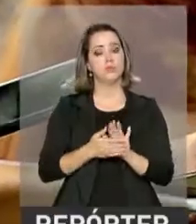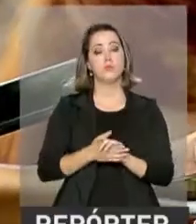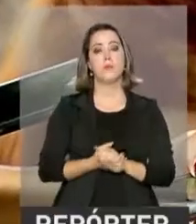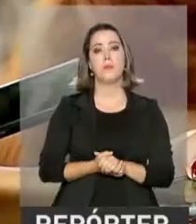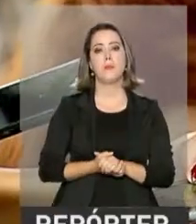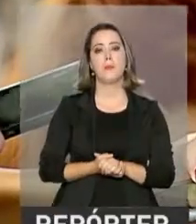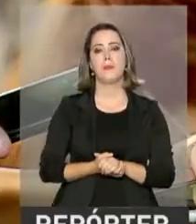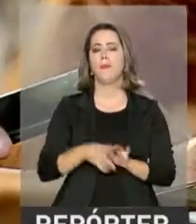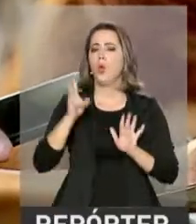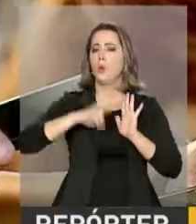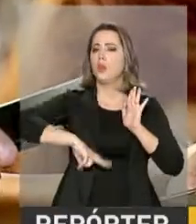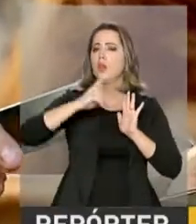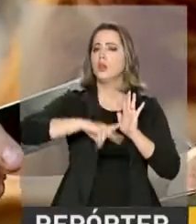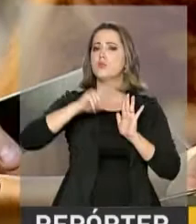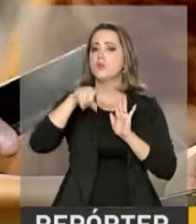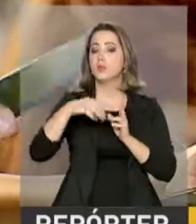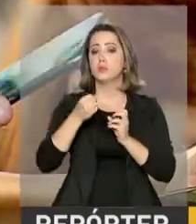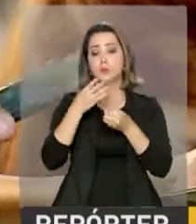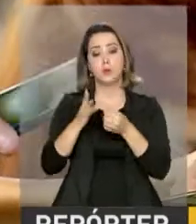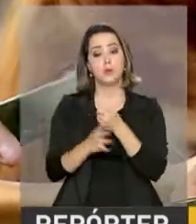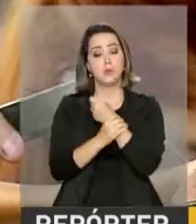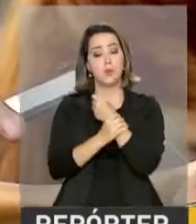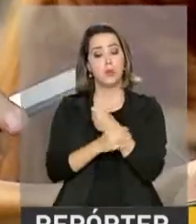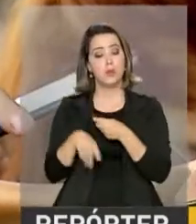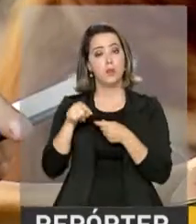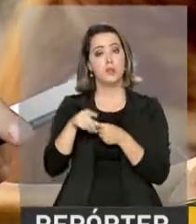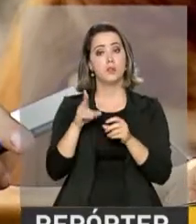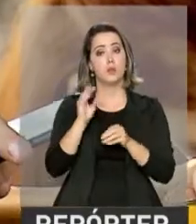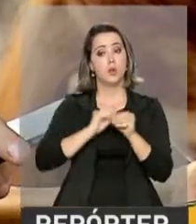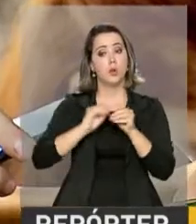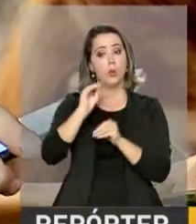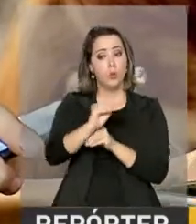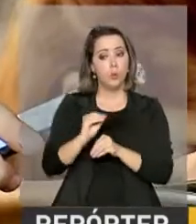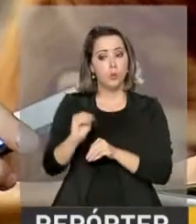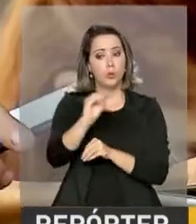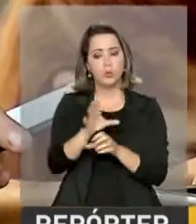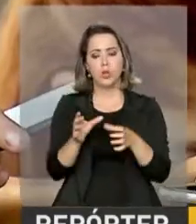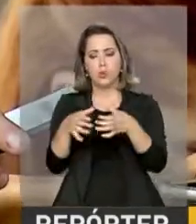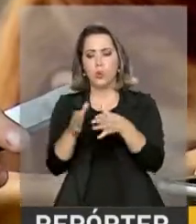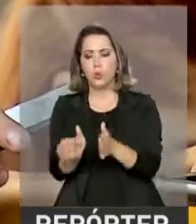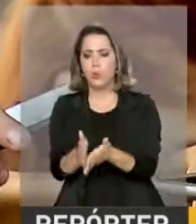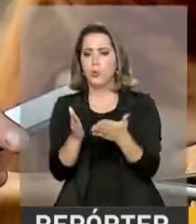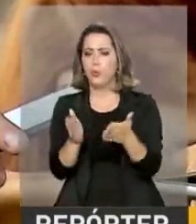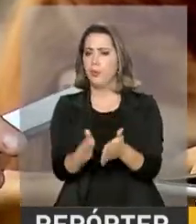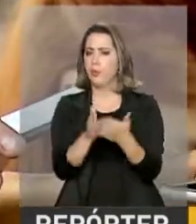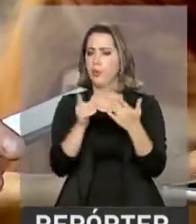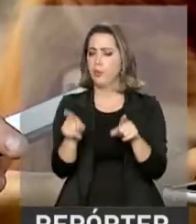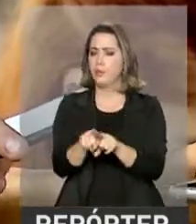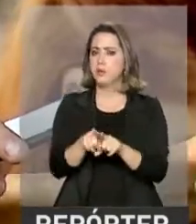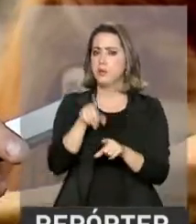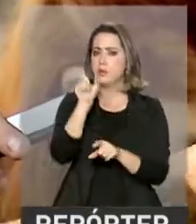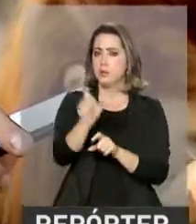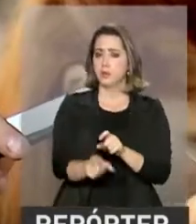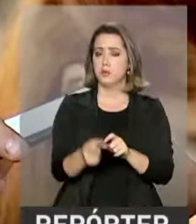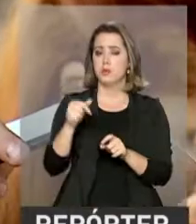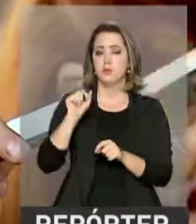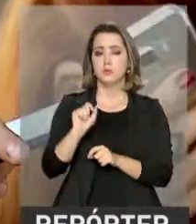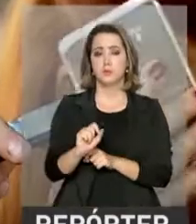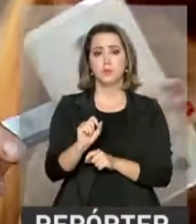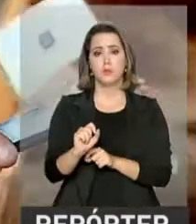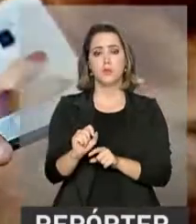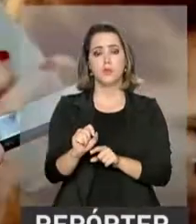assegura o que há de mais importante é preservar as pessoas mais vulneráveis e as pessoas mais pobres